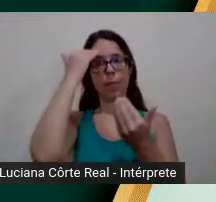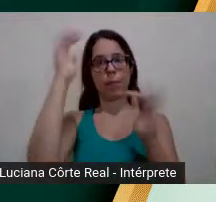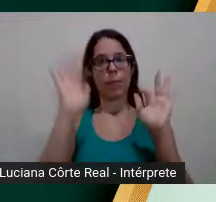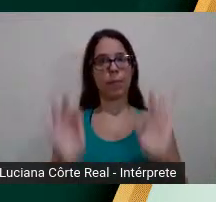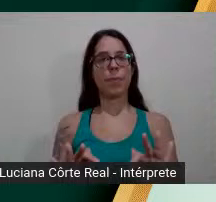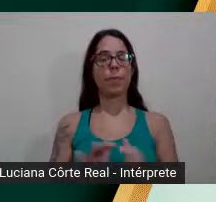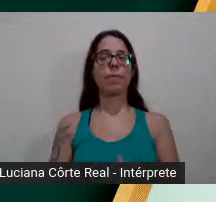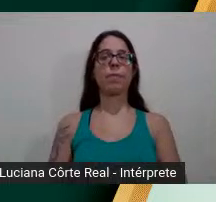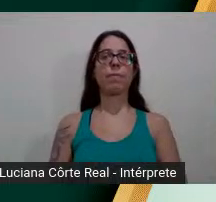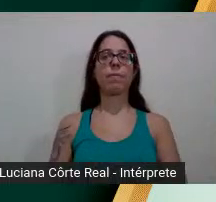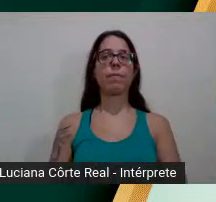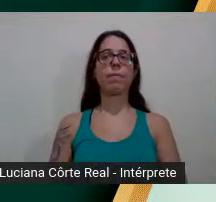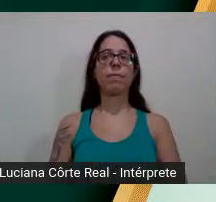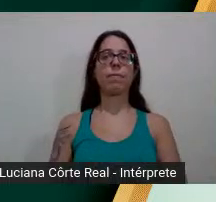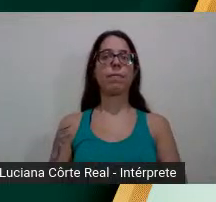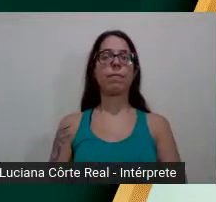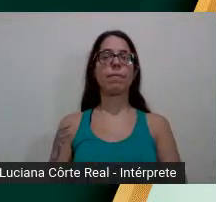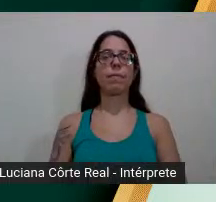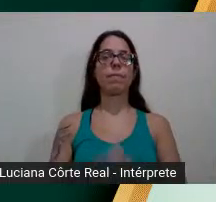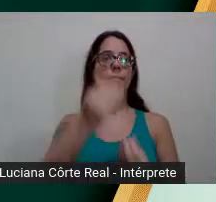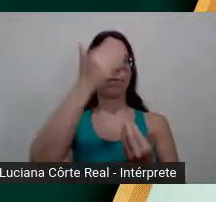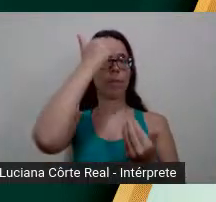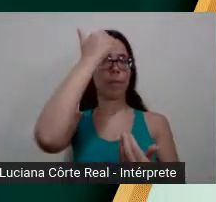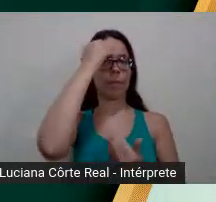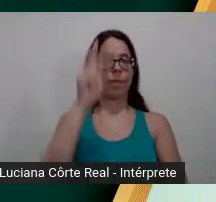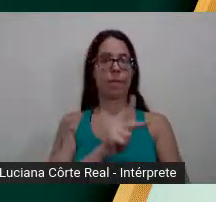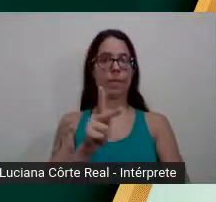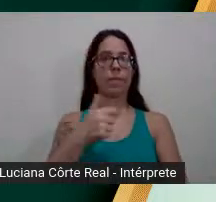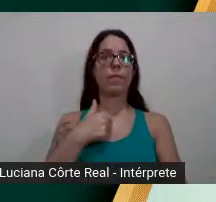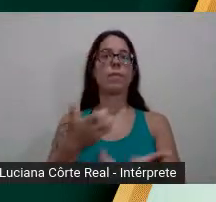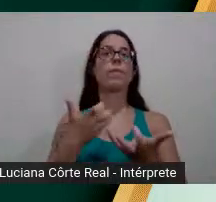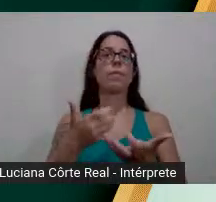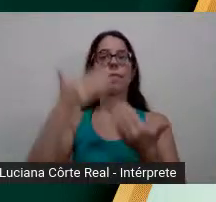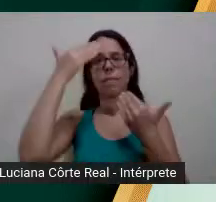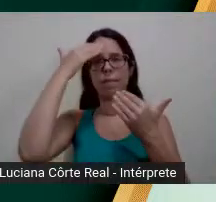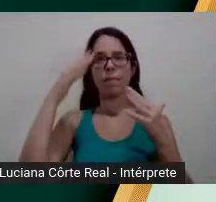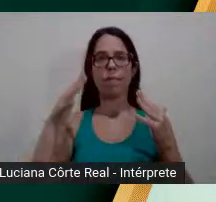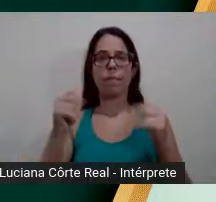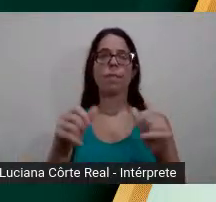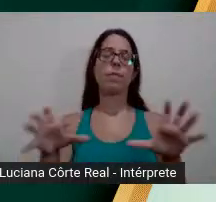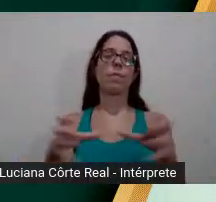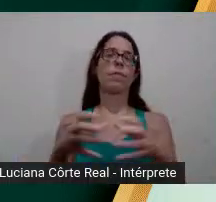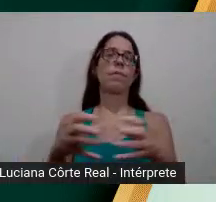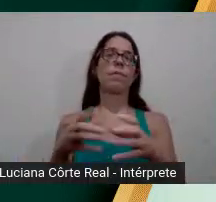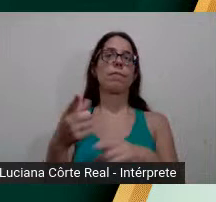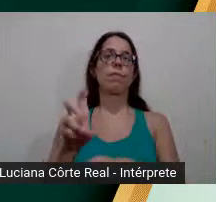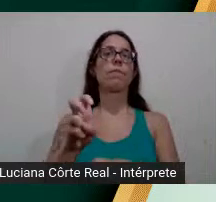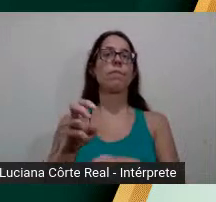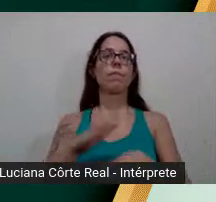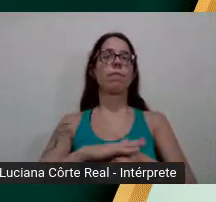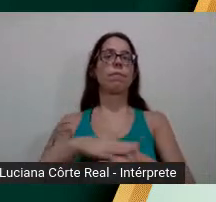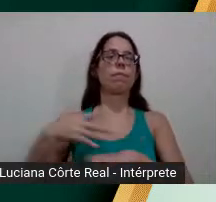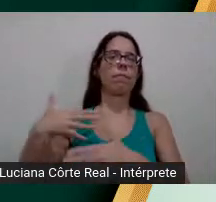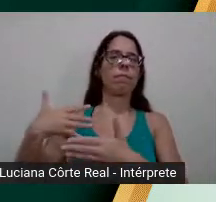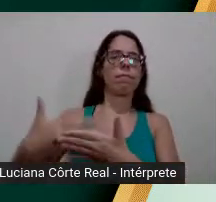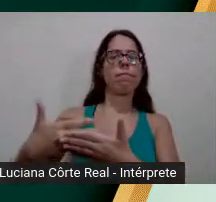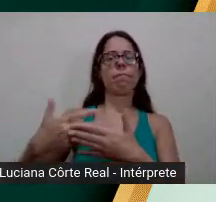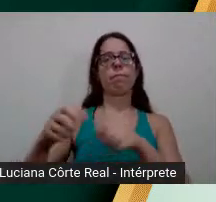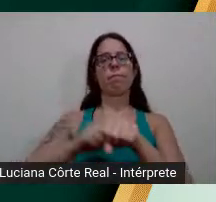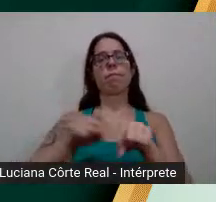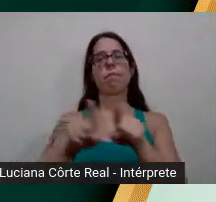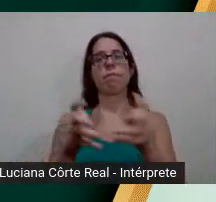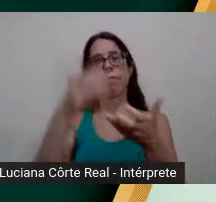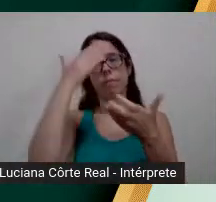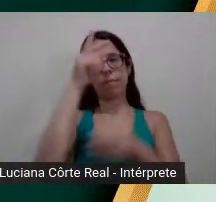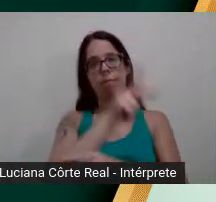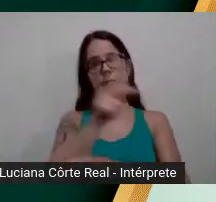felicidades. Muito obrigada, professora. Eu gostaria de agradecer a toda a Turma 15 nessa trajetória, ao corpo docente de professores